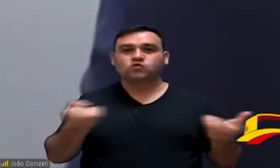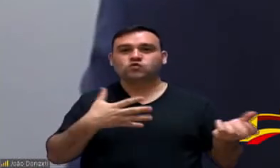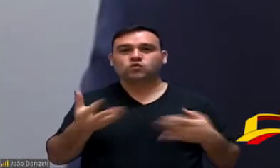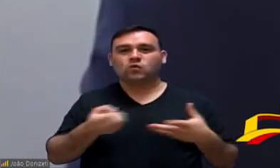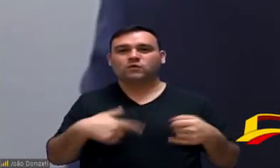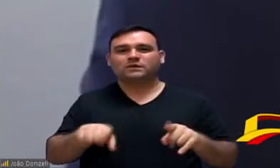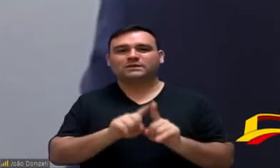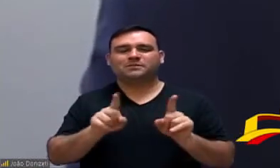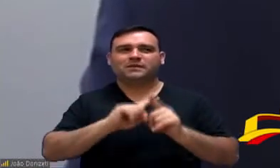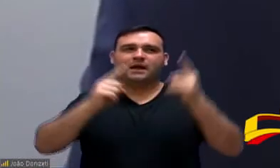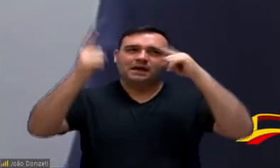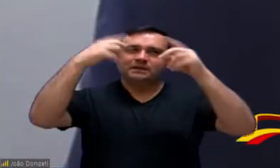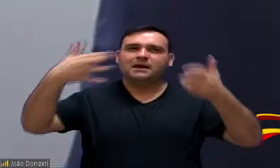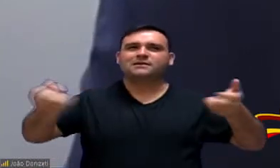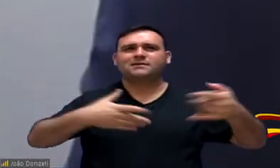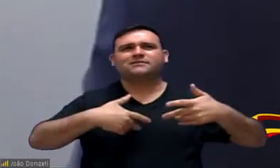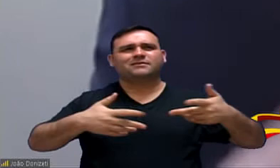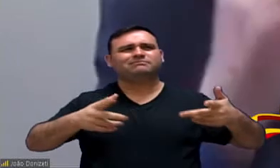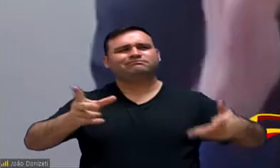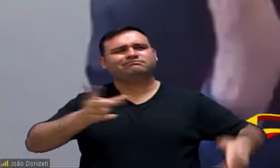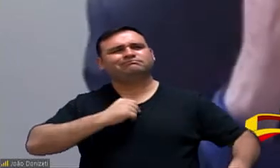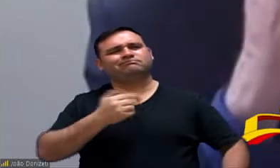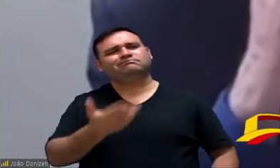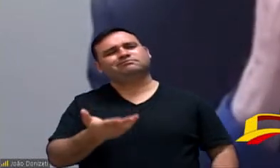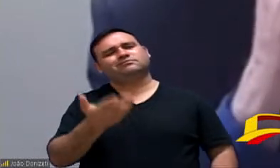que vinham com ideias novas, eu falava, poxa vida,